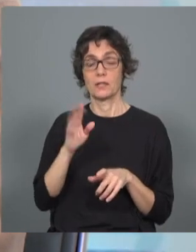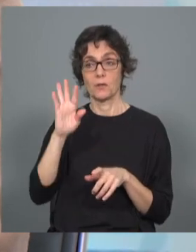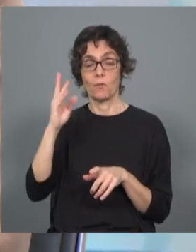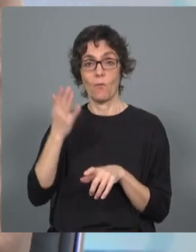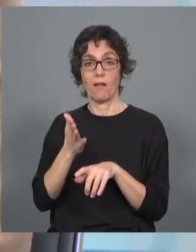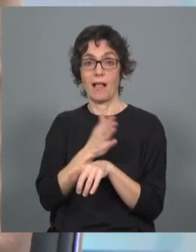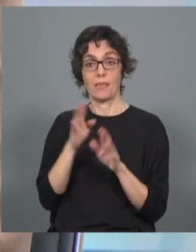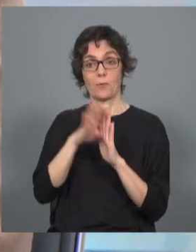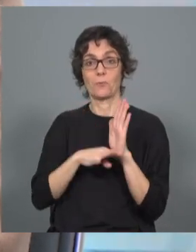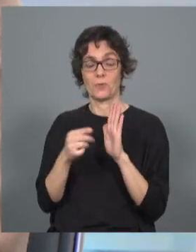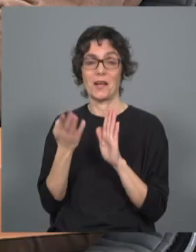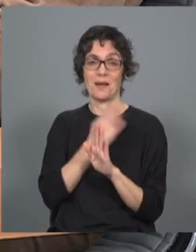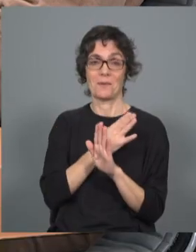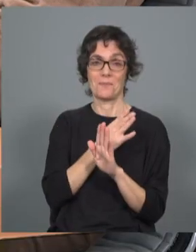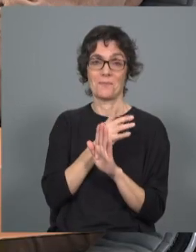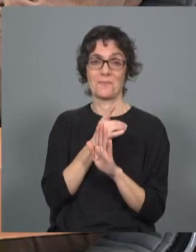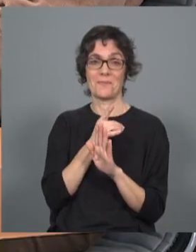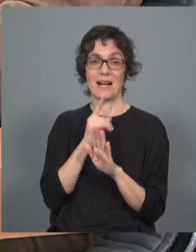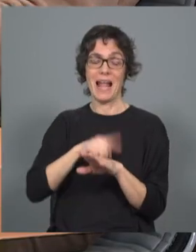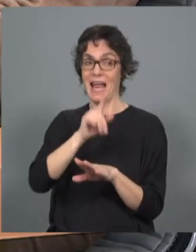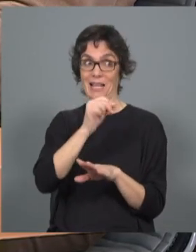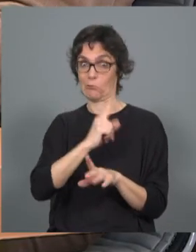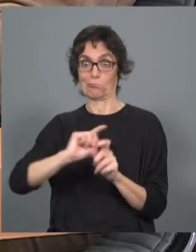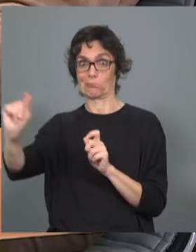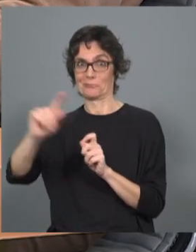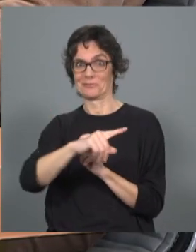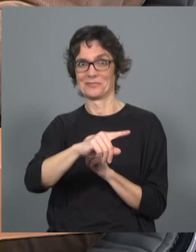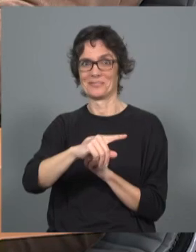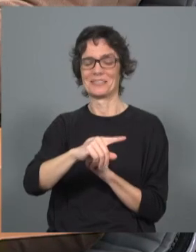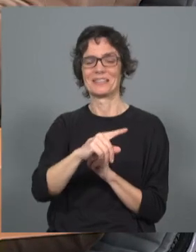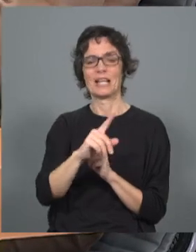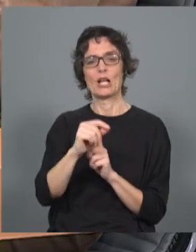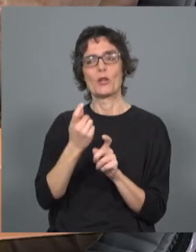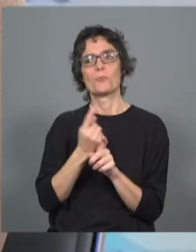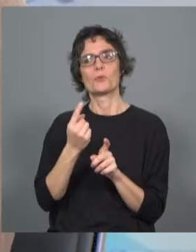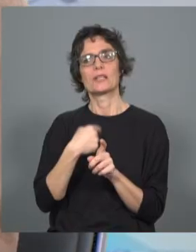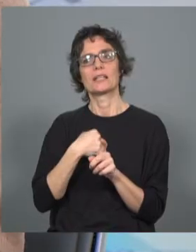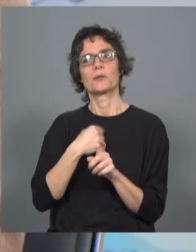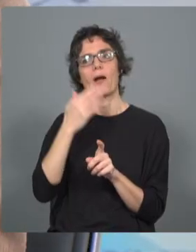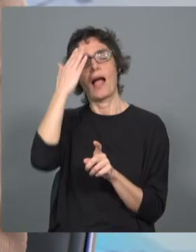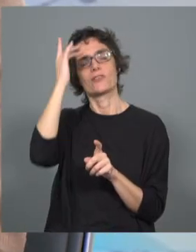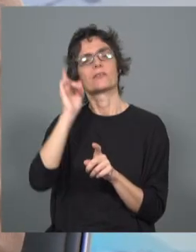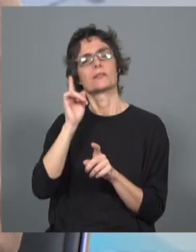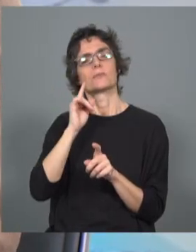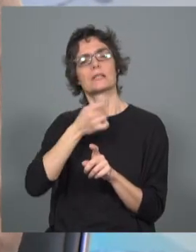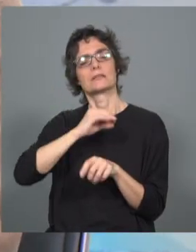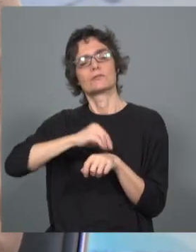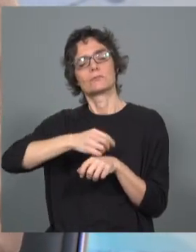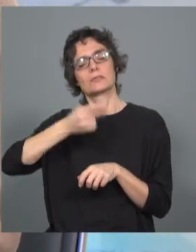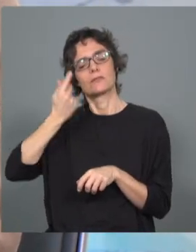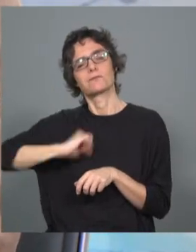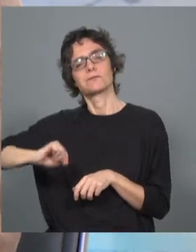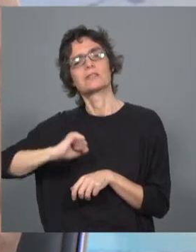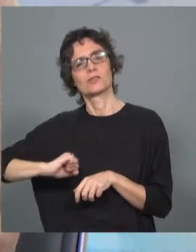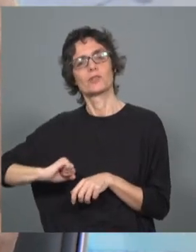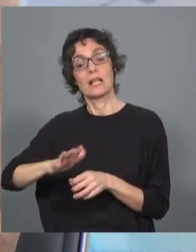não fugiu desta vez, porque uma das coisas que nós conversámos sempre foi dar testemunho disto, dar testemunho da nossa